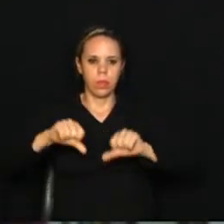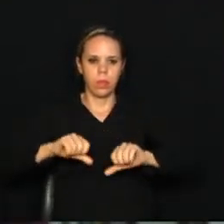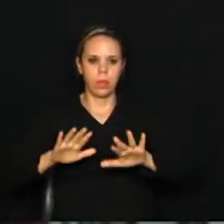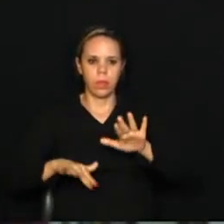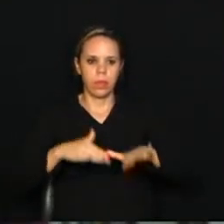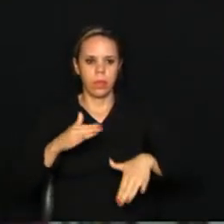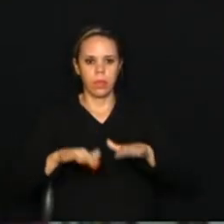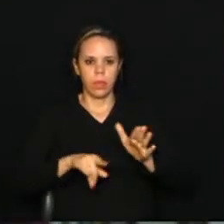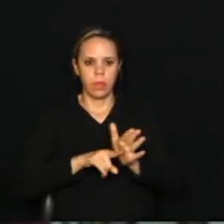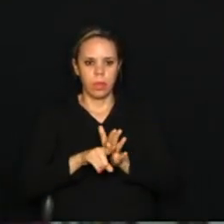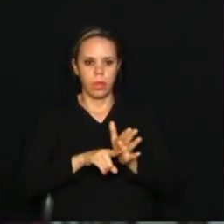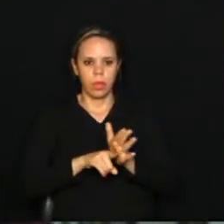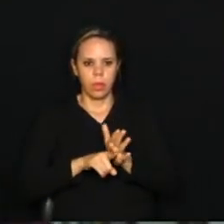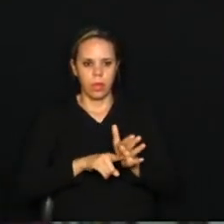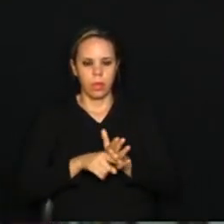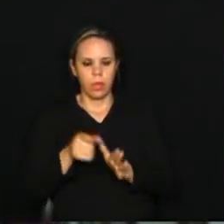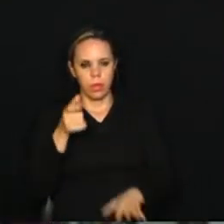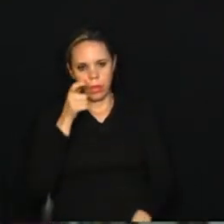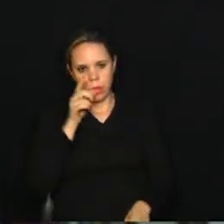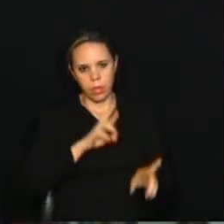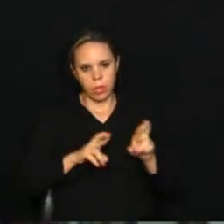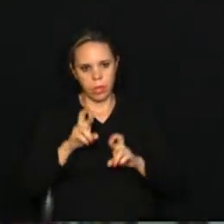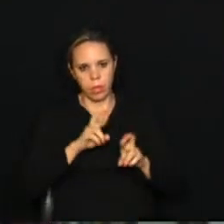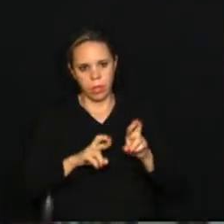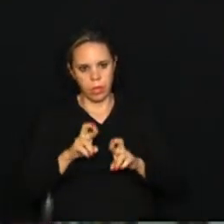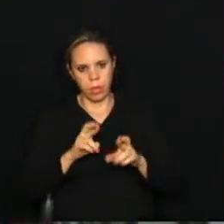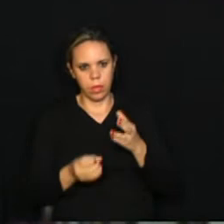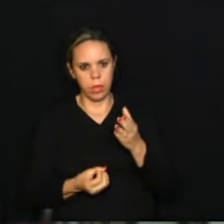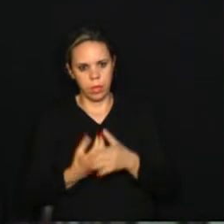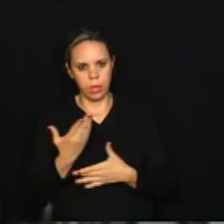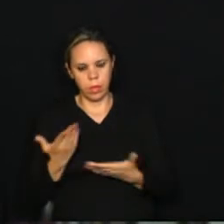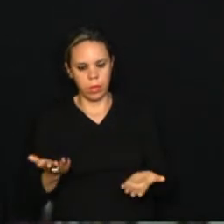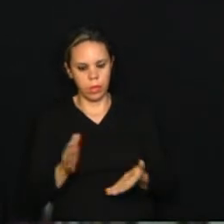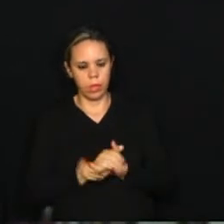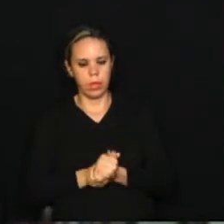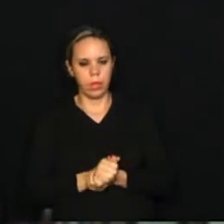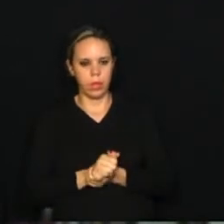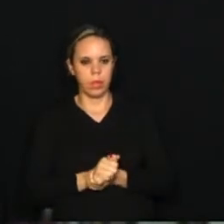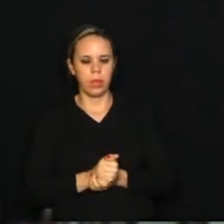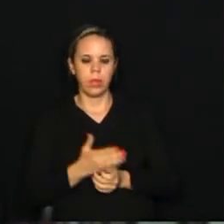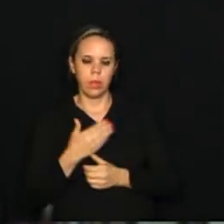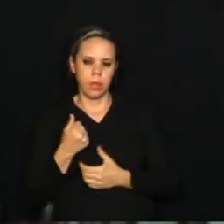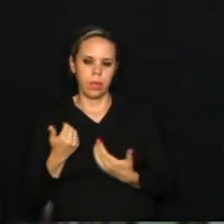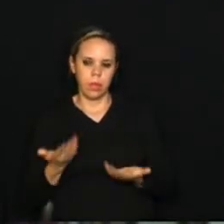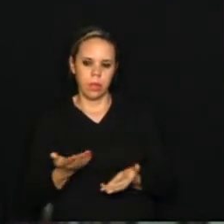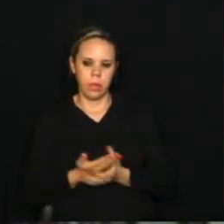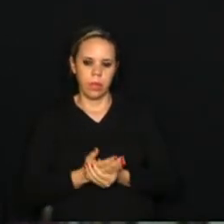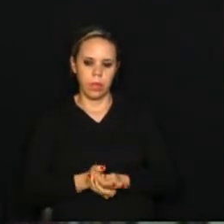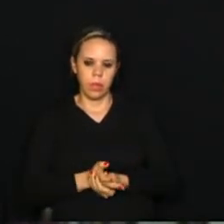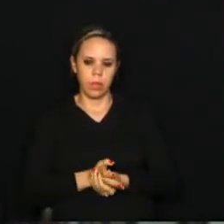está verificando e checando melhor, né?